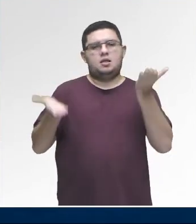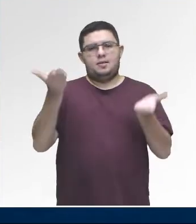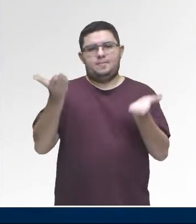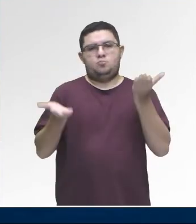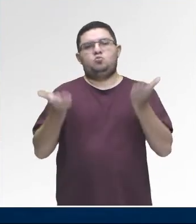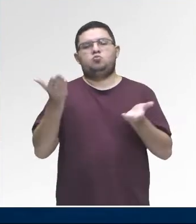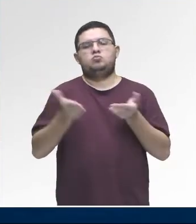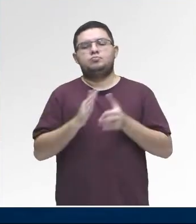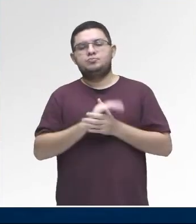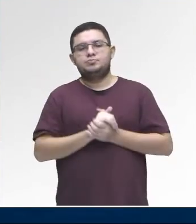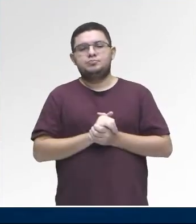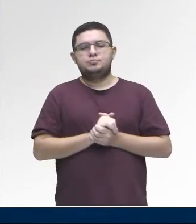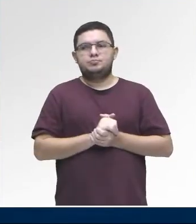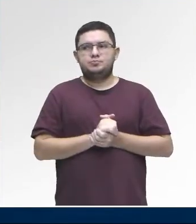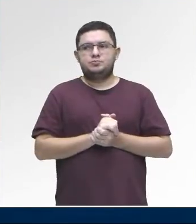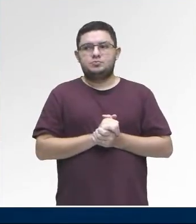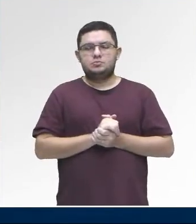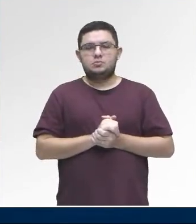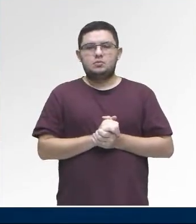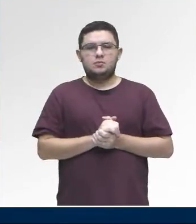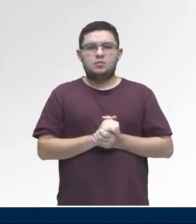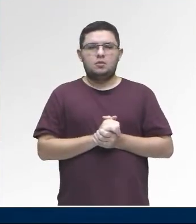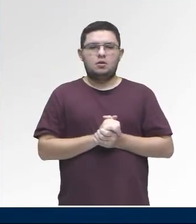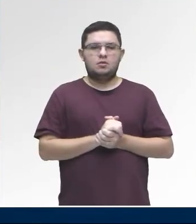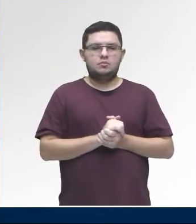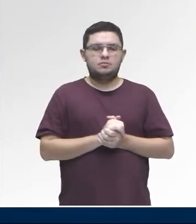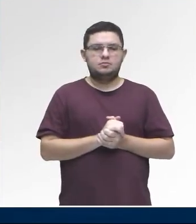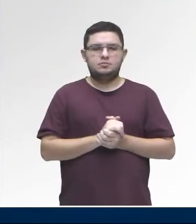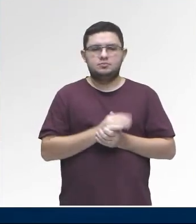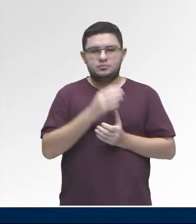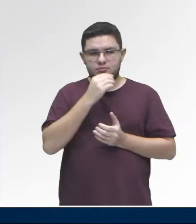utilizada no equilíbrio, ok?